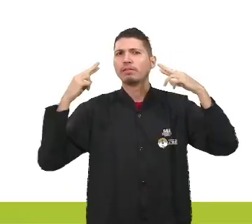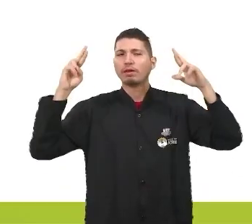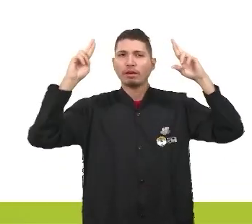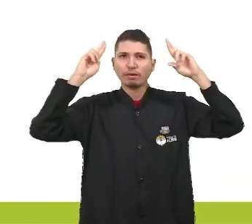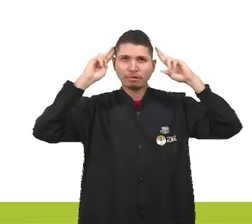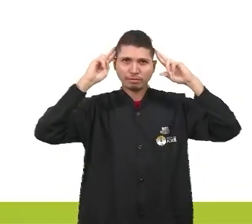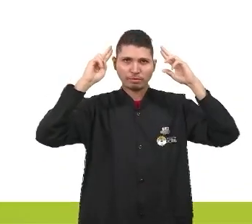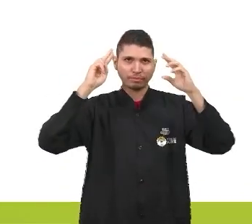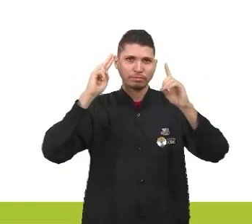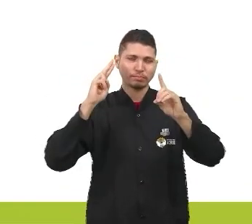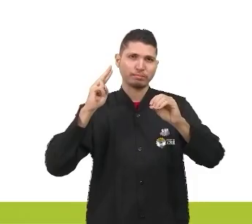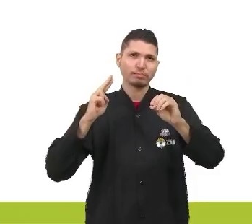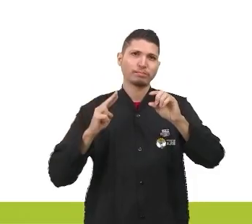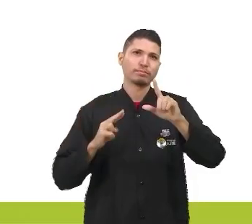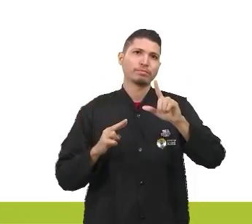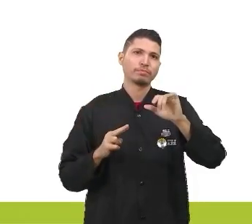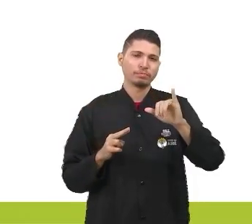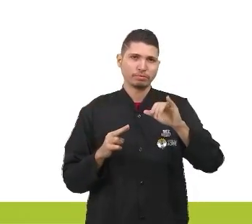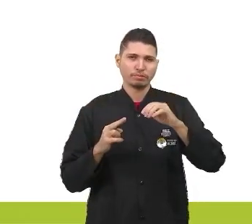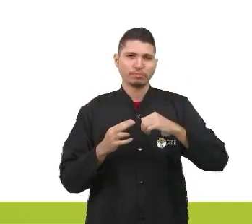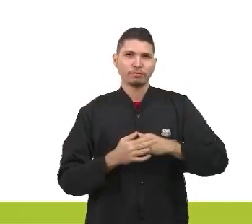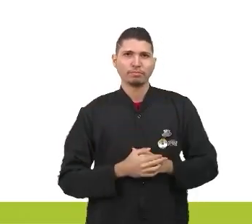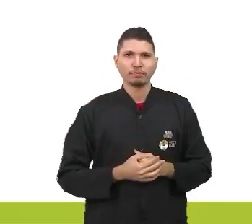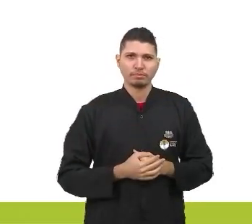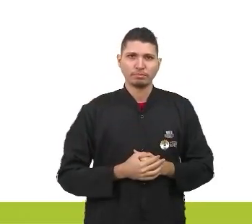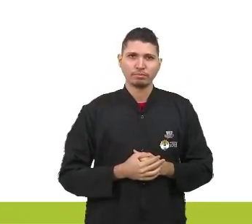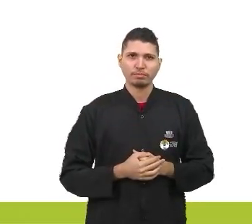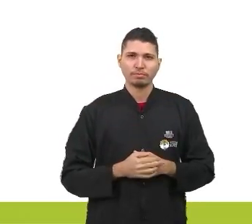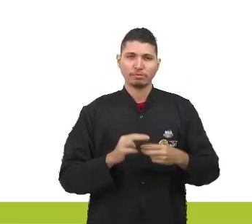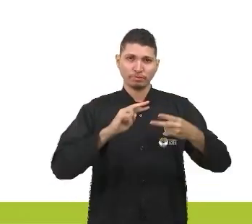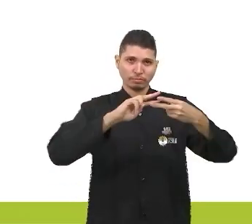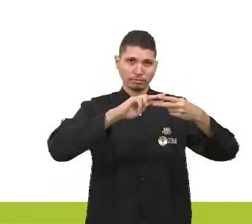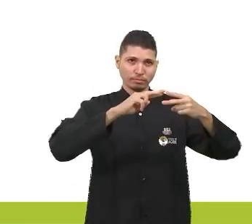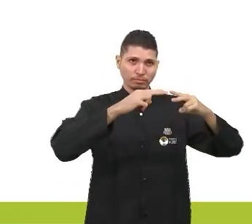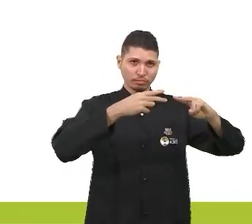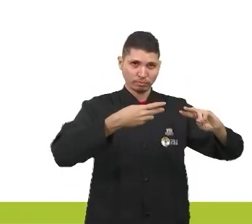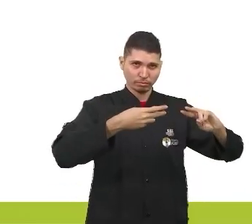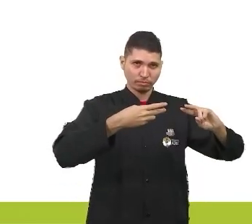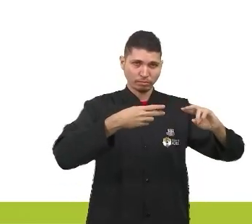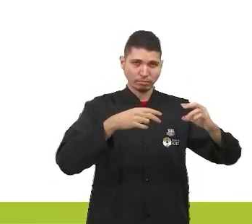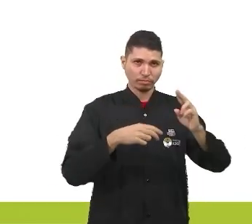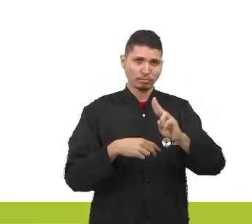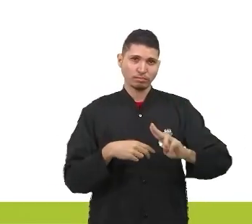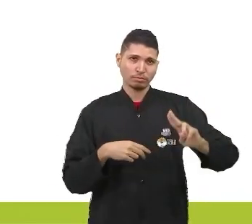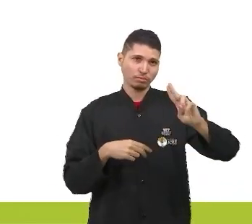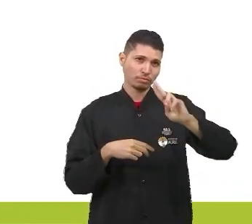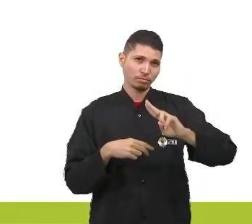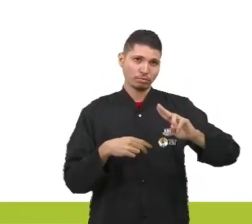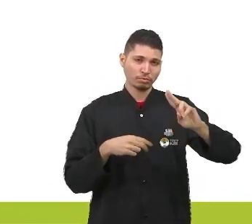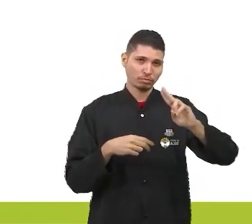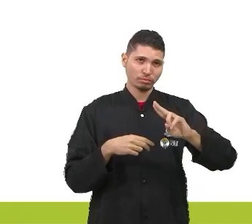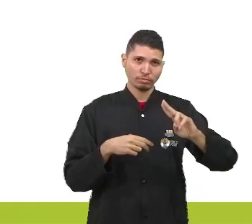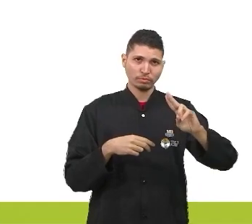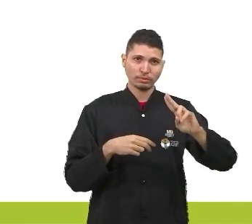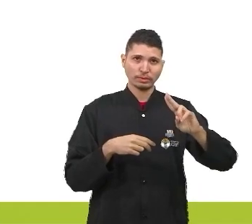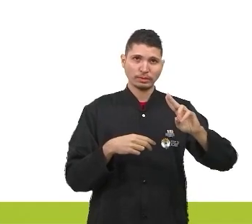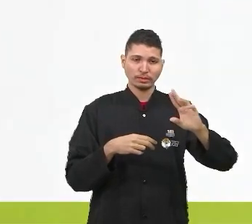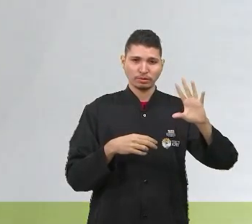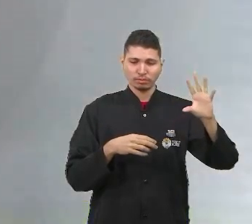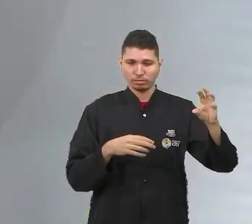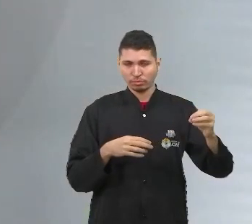inserido essa informação genética de uma ovelha no ovócito, ou seja, no óvulo, de outra